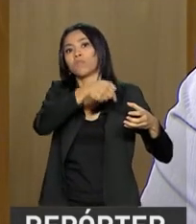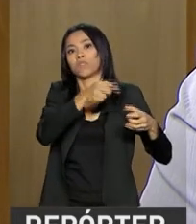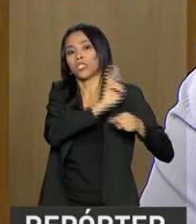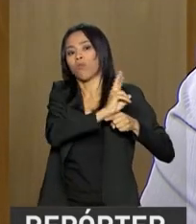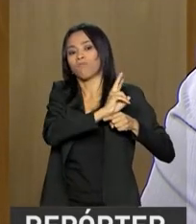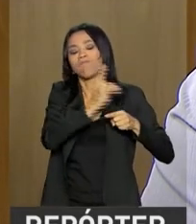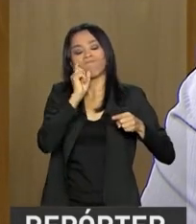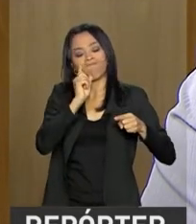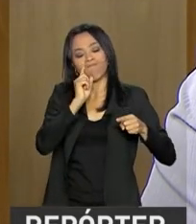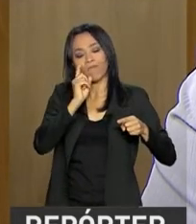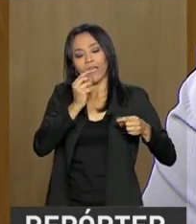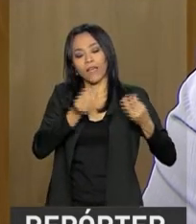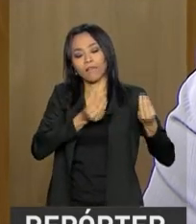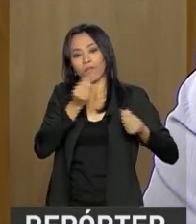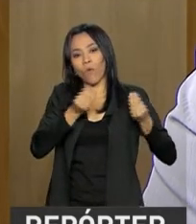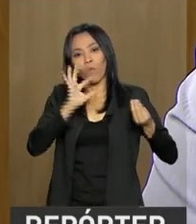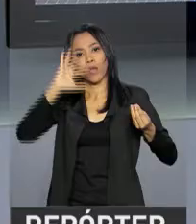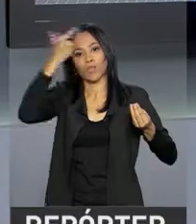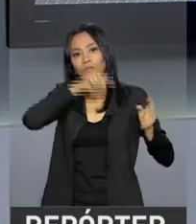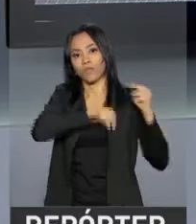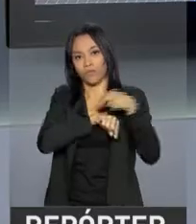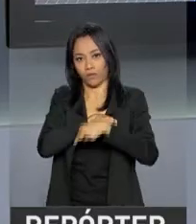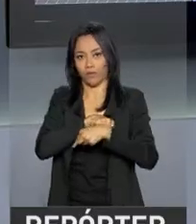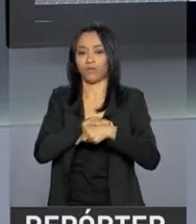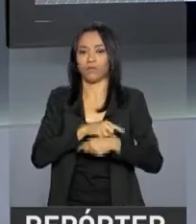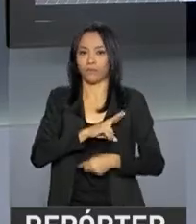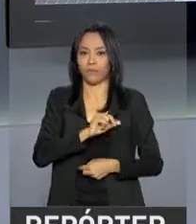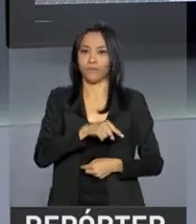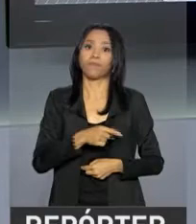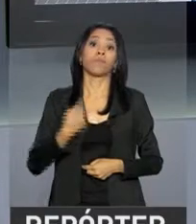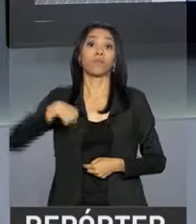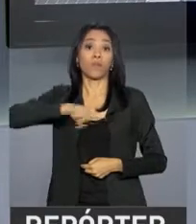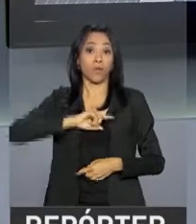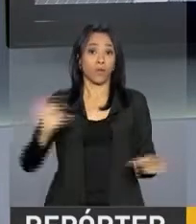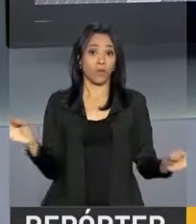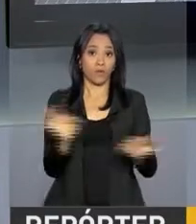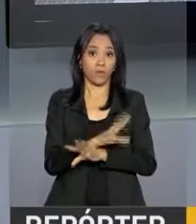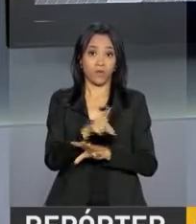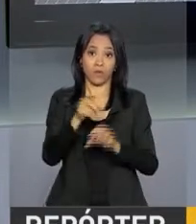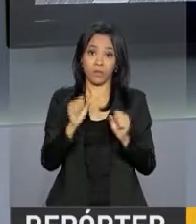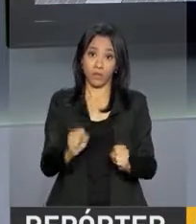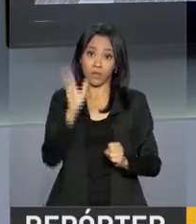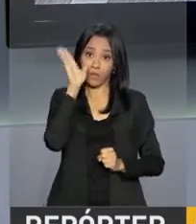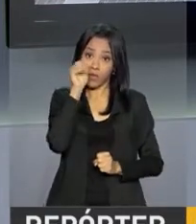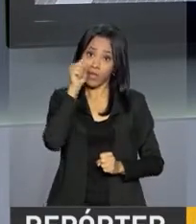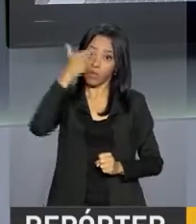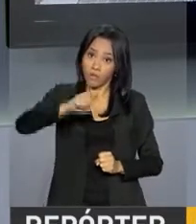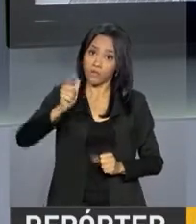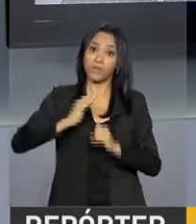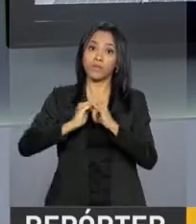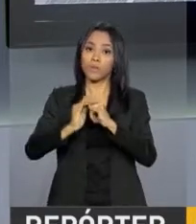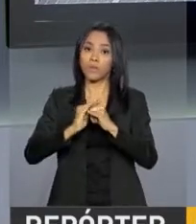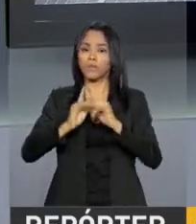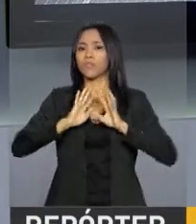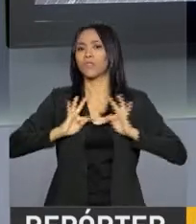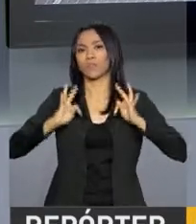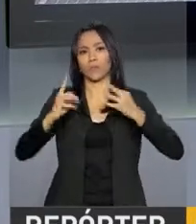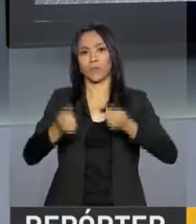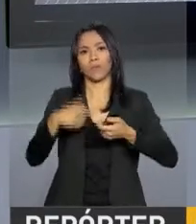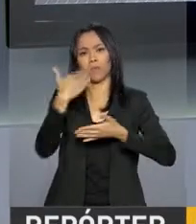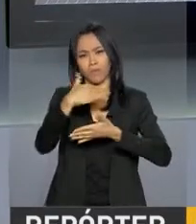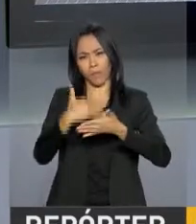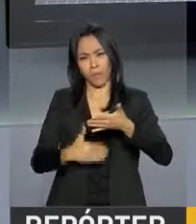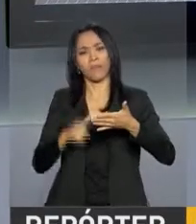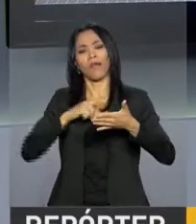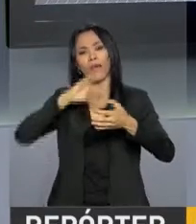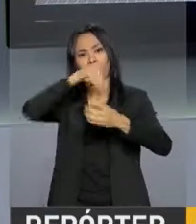possa tomar as medidas necessárias nós ficamos por aqui você pode rever as reportagens no youtube e toda nossa programação